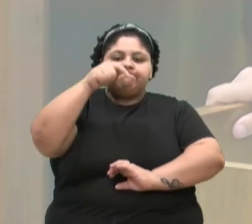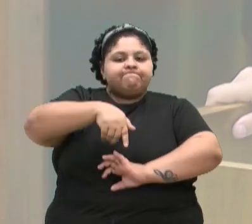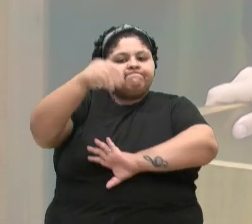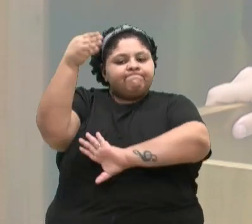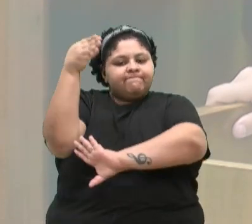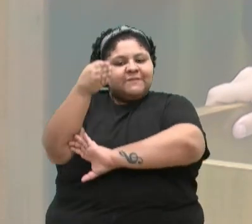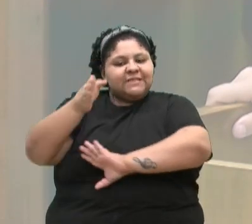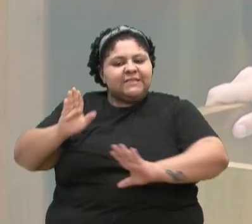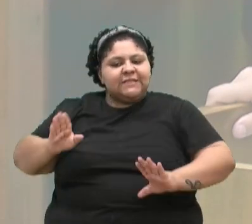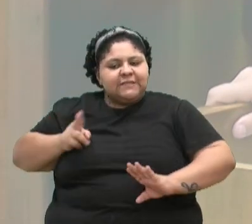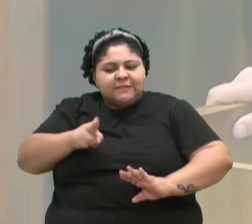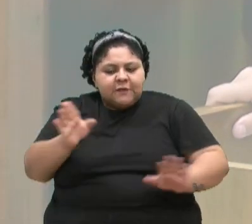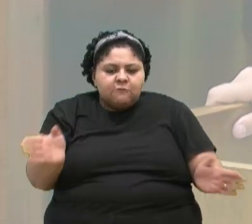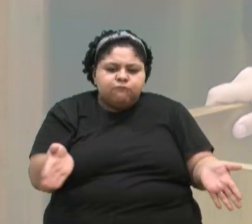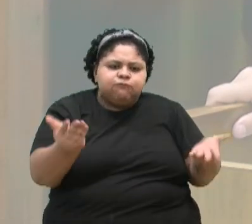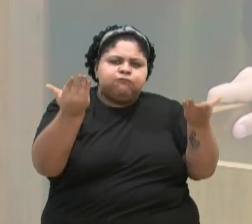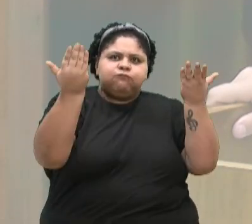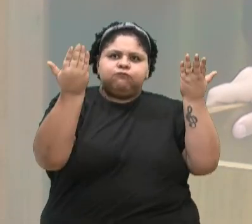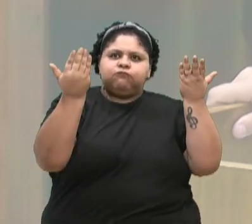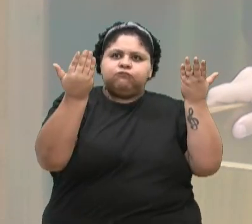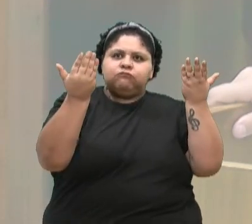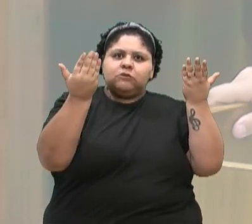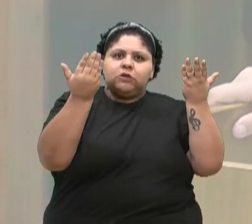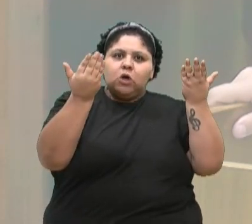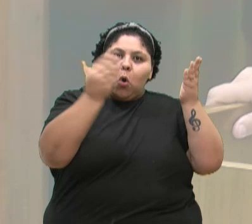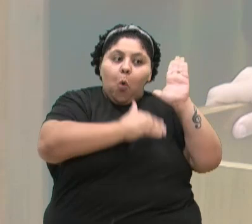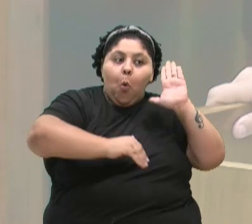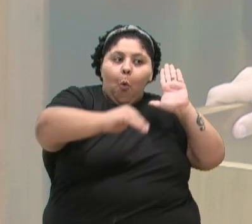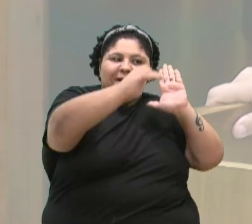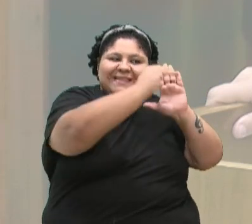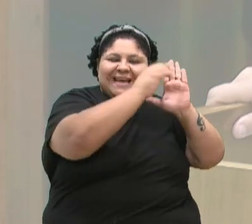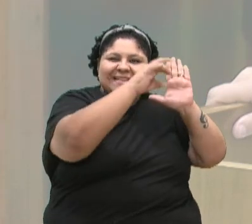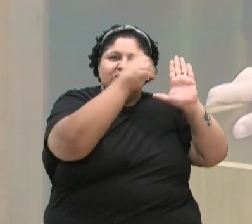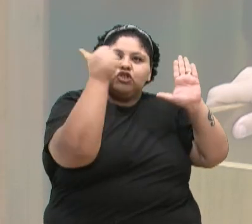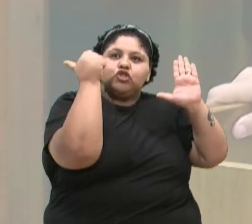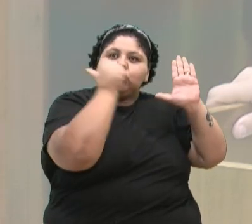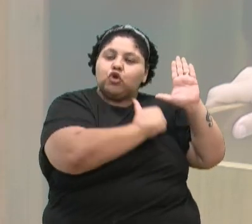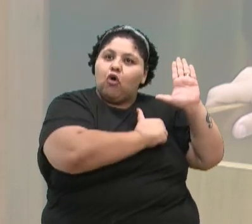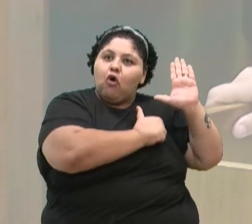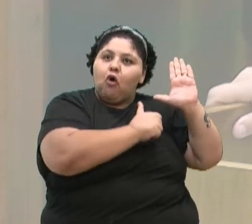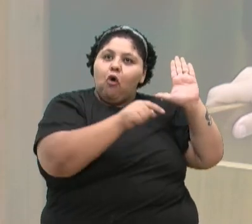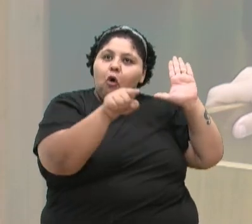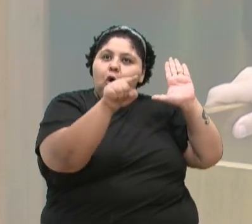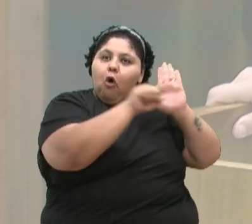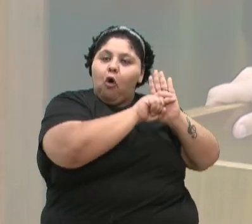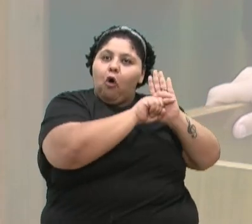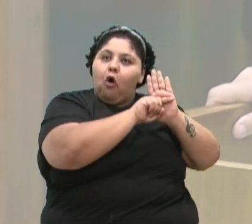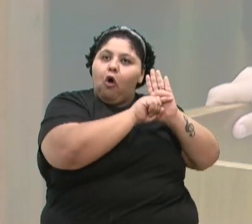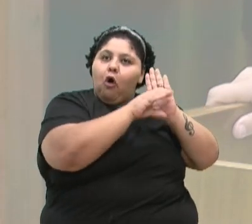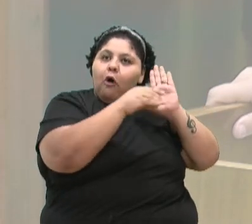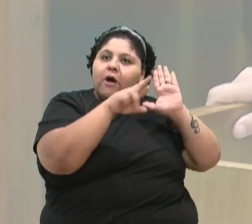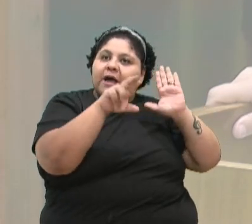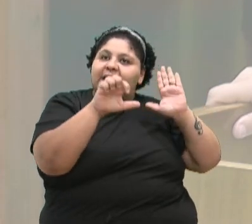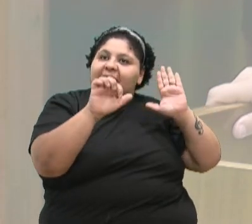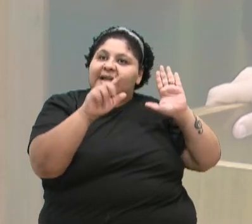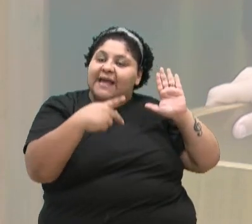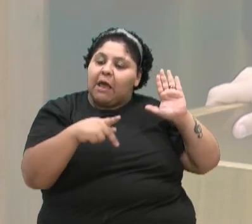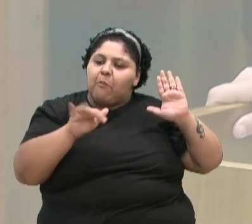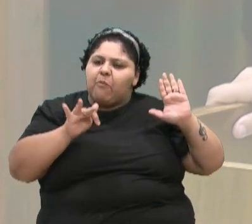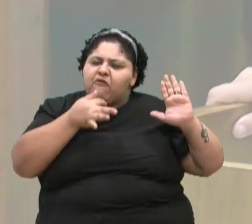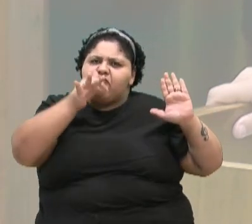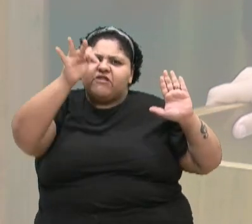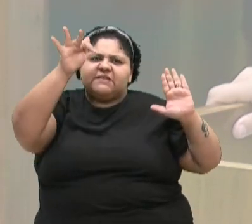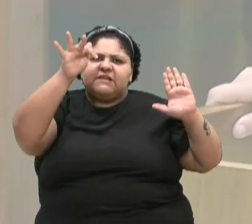sempre inovou. Lançou um andar exclusivo para mulheres, o Festival do Crepe Francês, o programa Descomplicando o Vinho, o